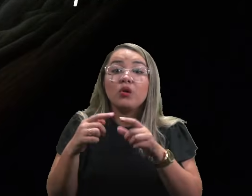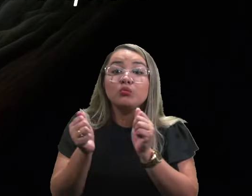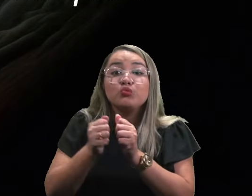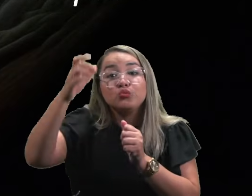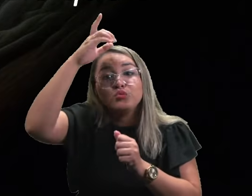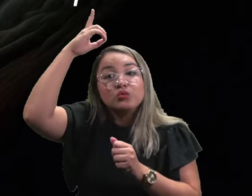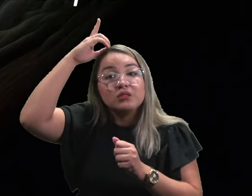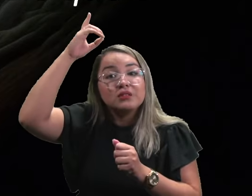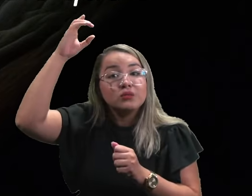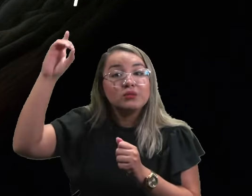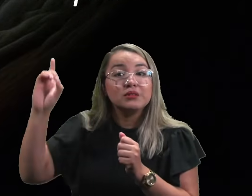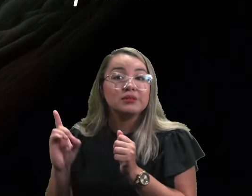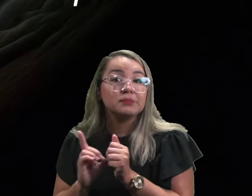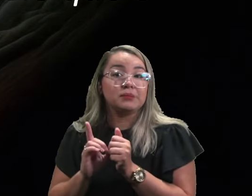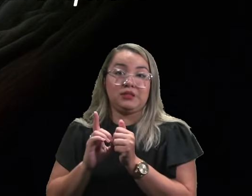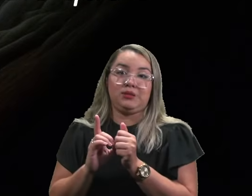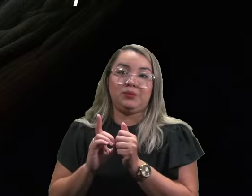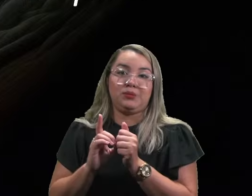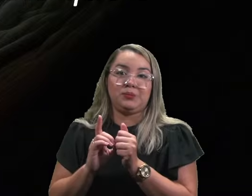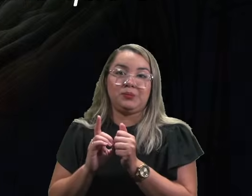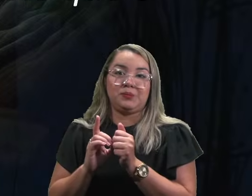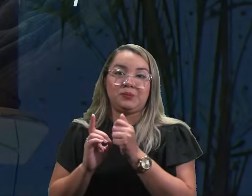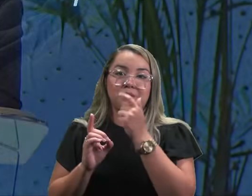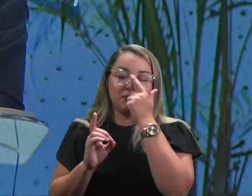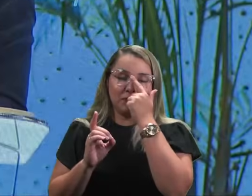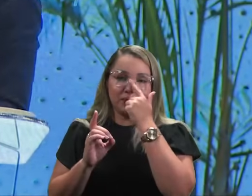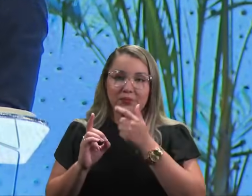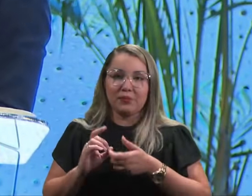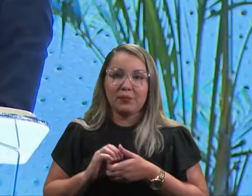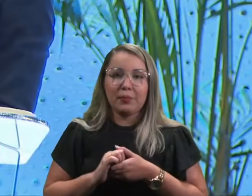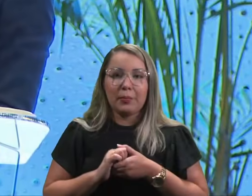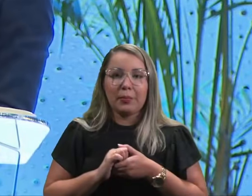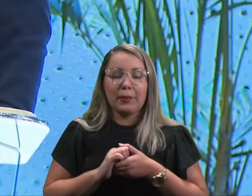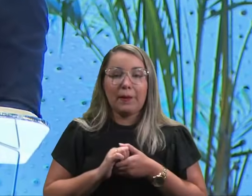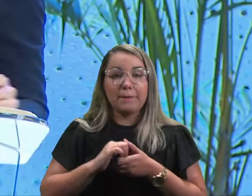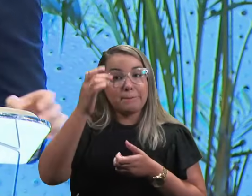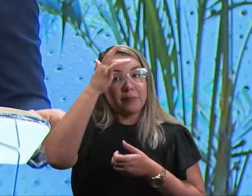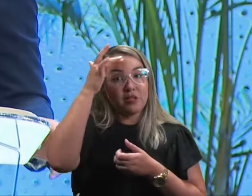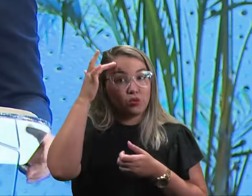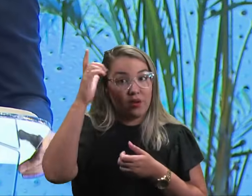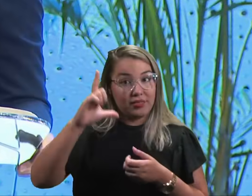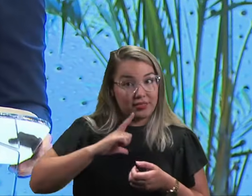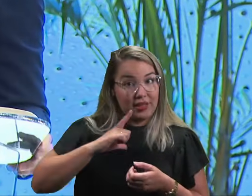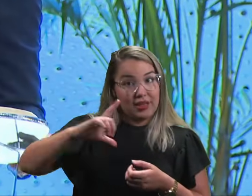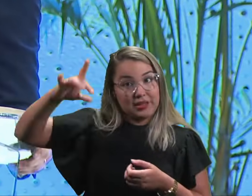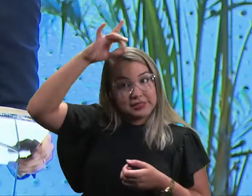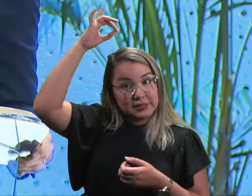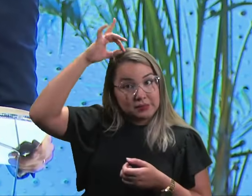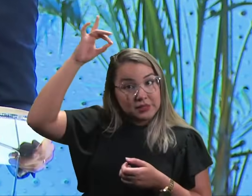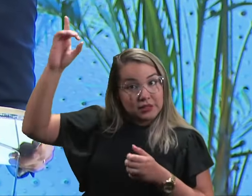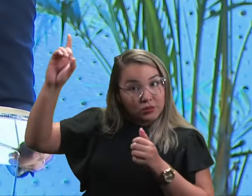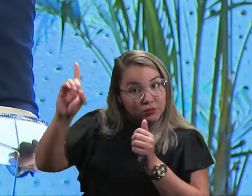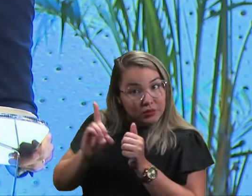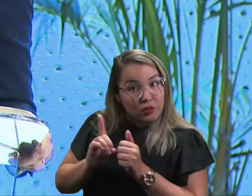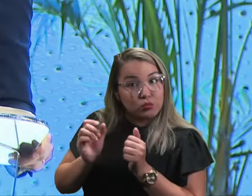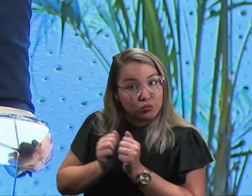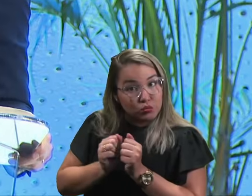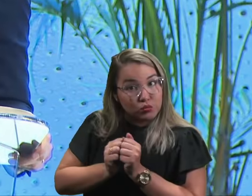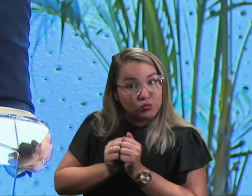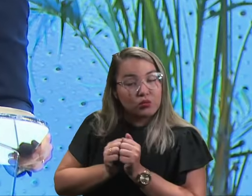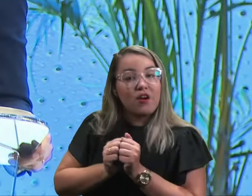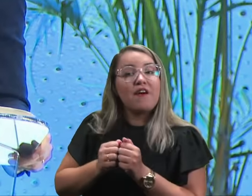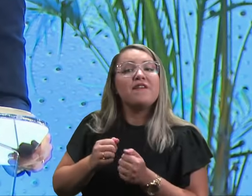Espírito, fruto da carne. Quem tem o Espírito, ele